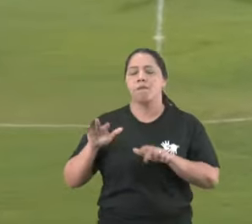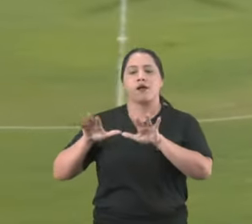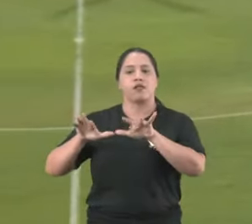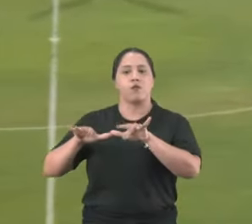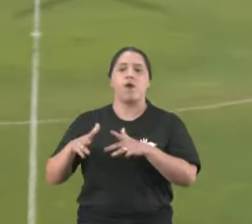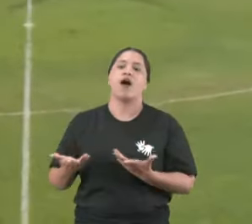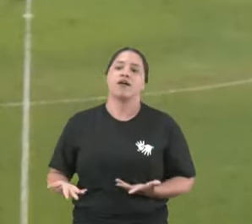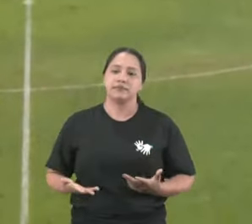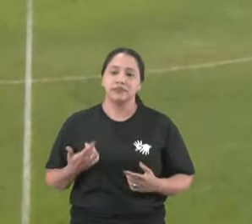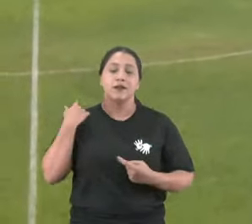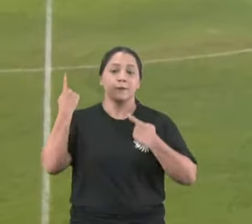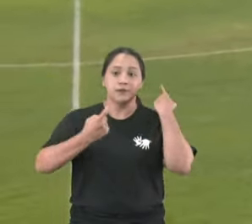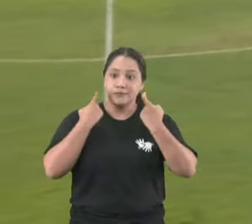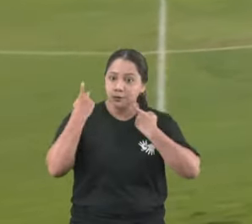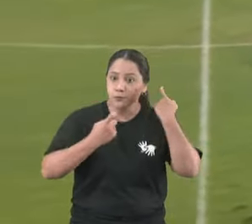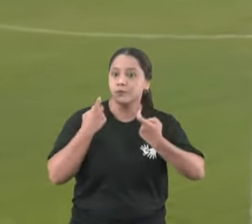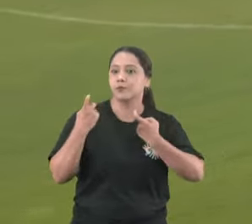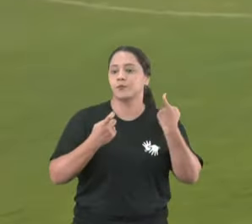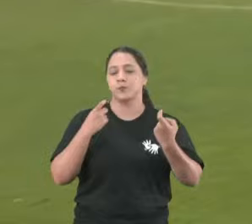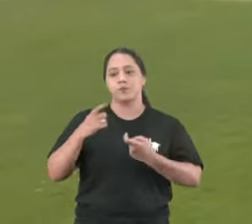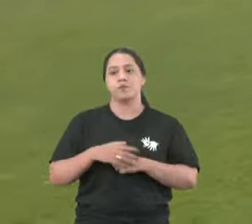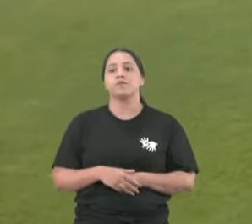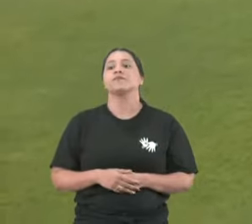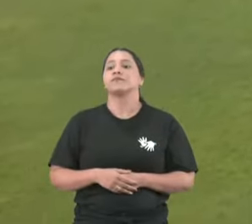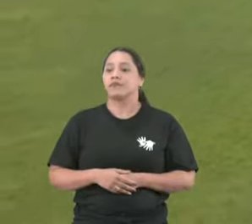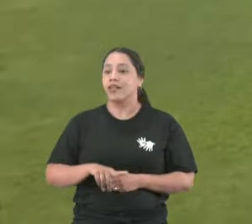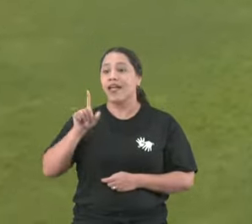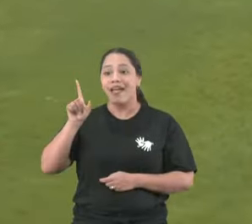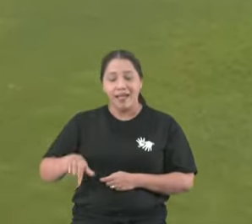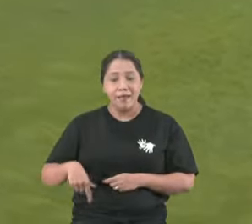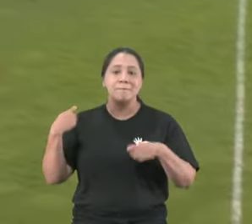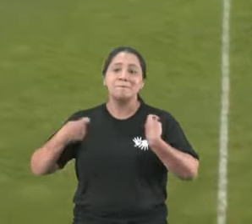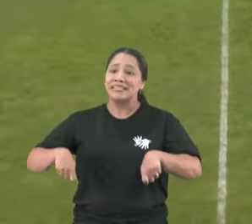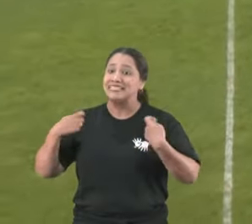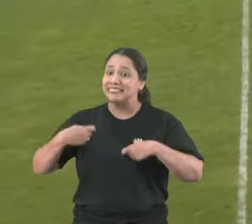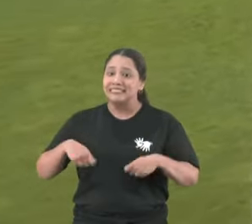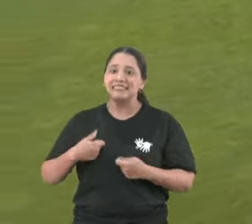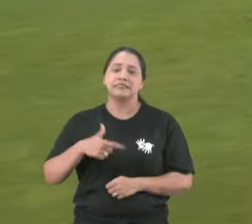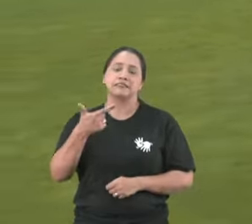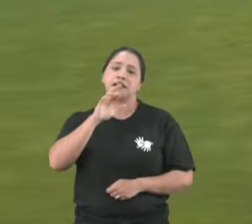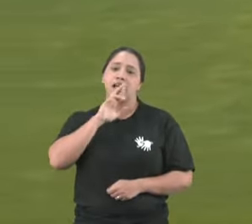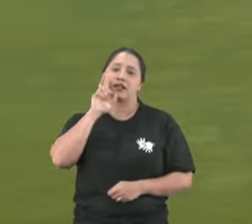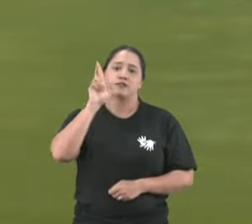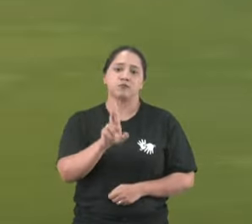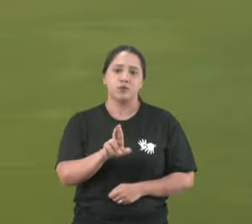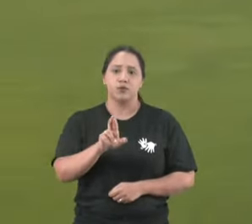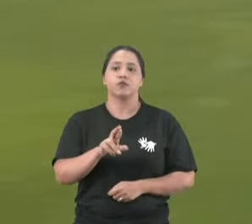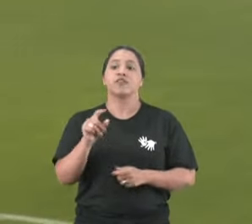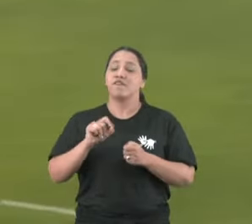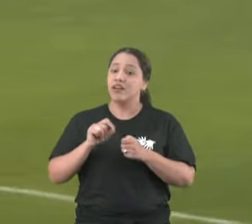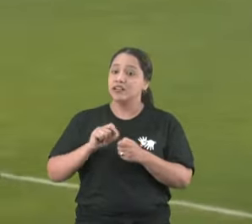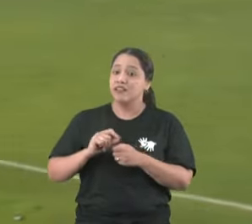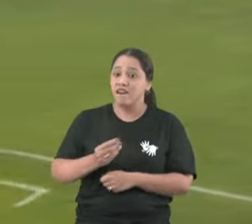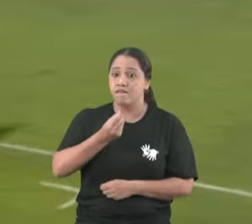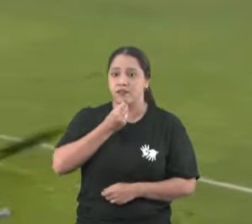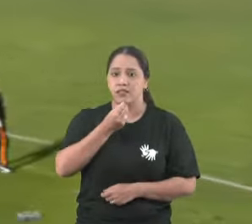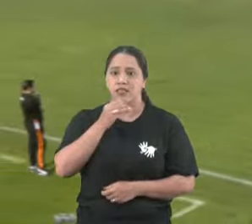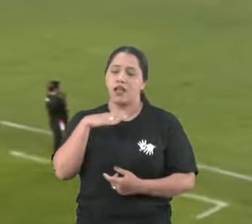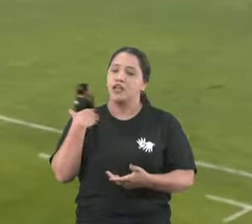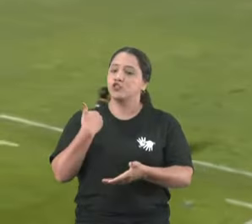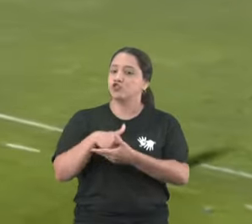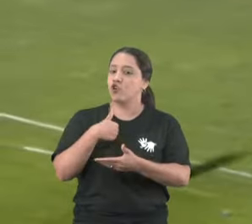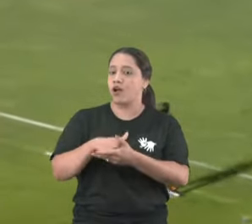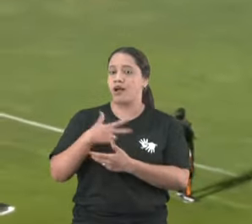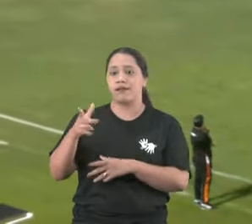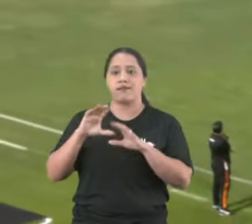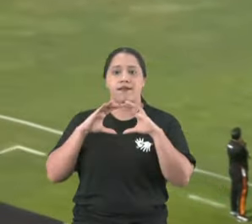se preocupa com isso, já que o Asa precisa desse resultado, fazer uma vantagem jogando em Arapiraca, jogando